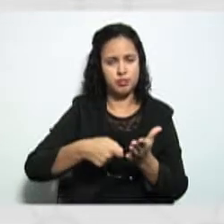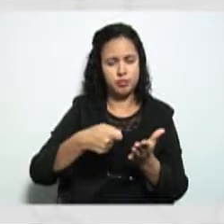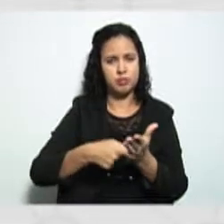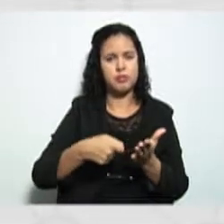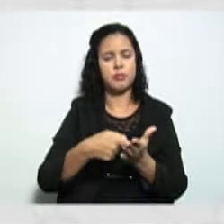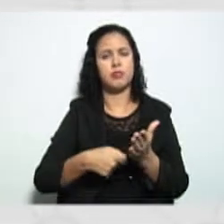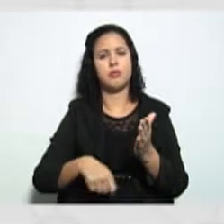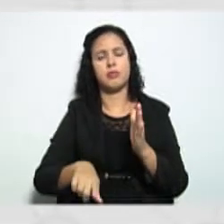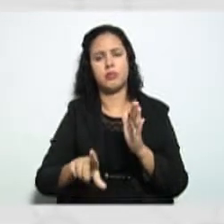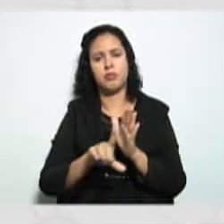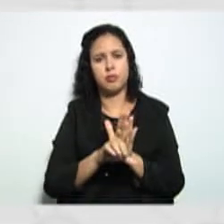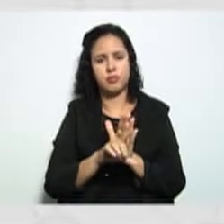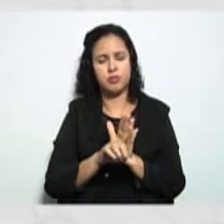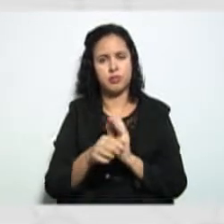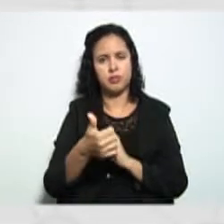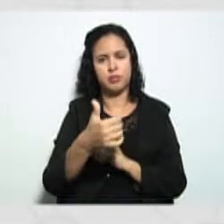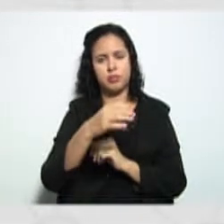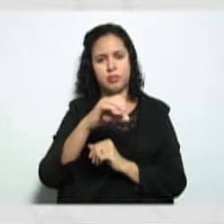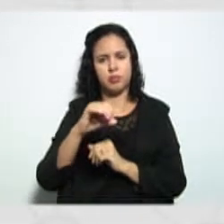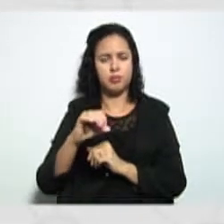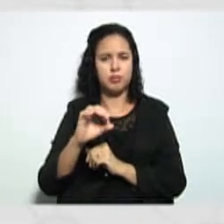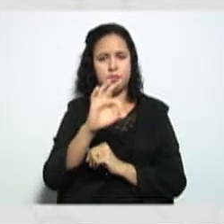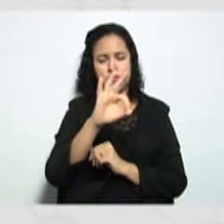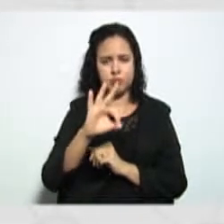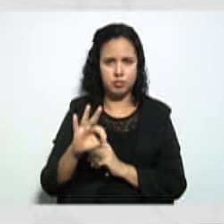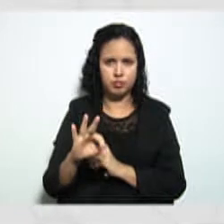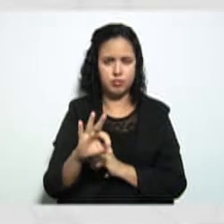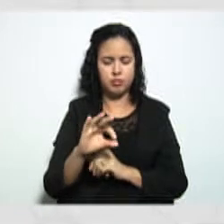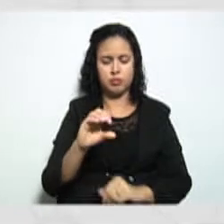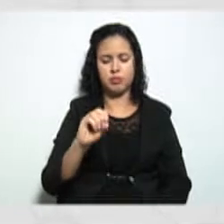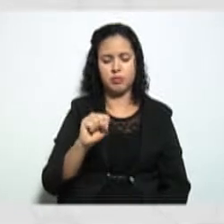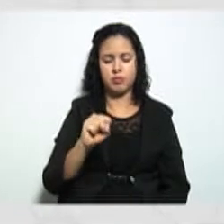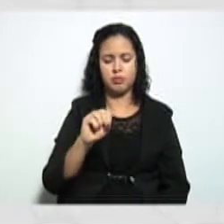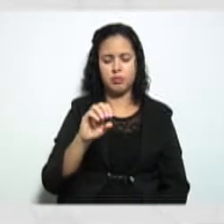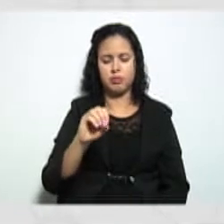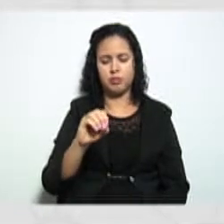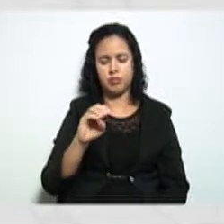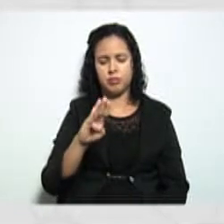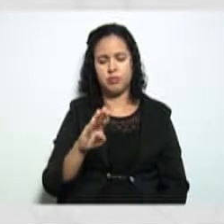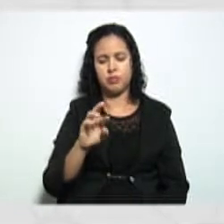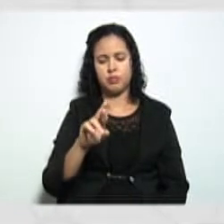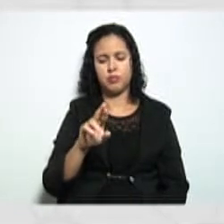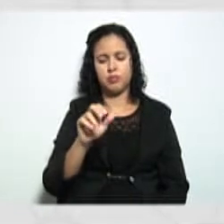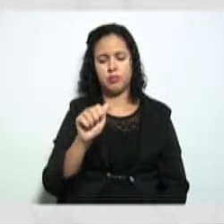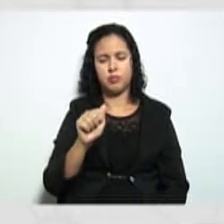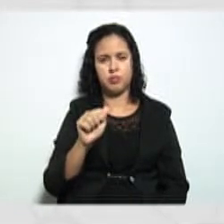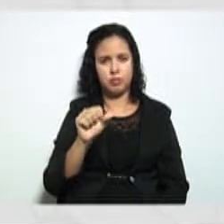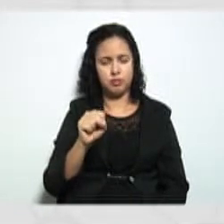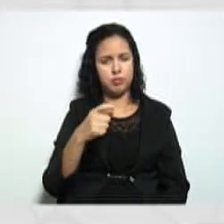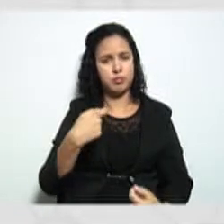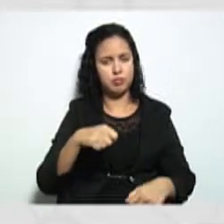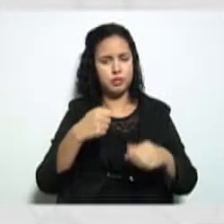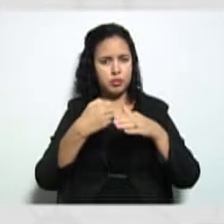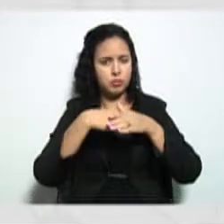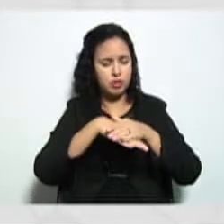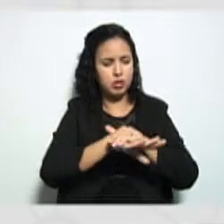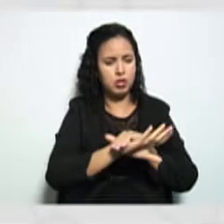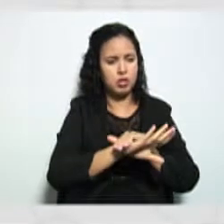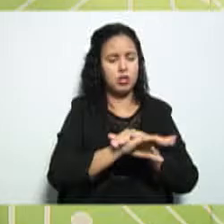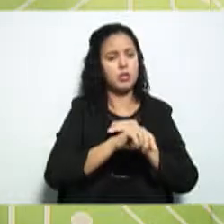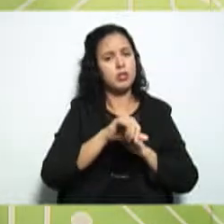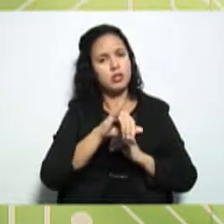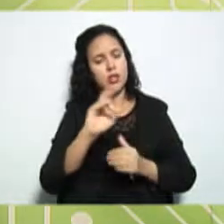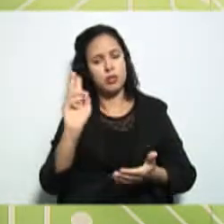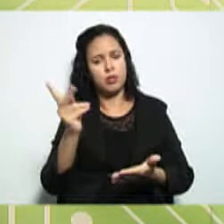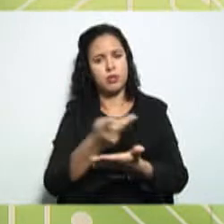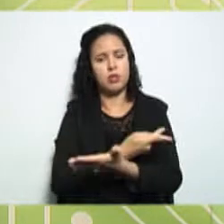de 10% das sobras seja para um fundo de reserva. Esse fundo de reserva vai ser utilizado em situações emergenciais, se a gente precisar cobrir alguma coisa